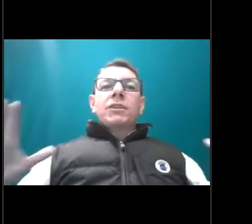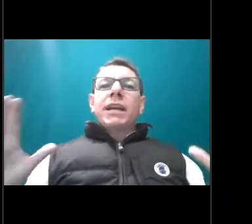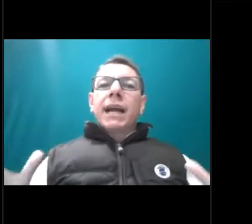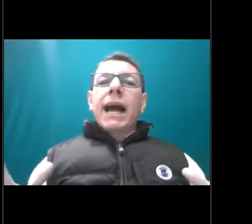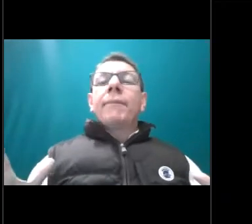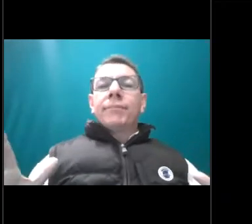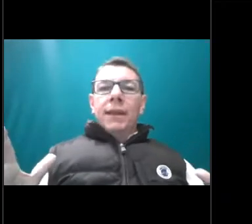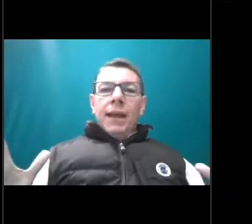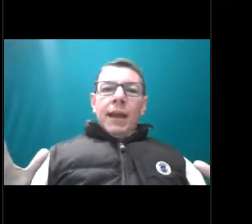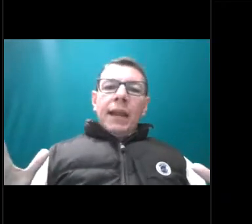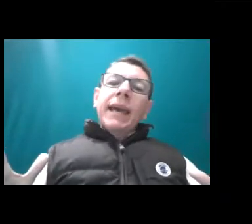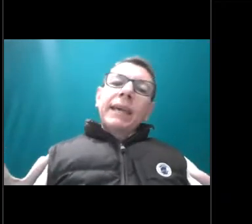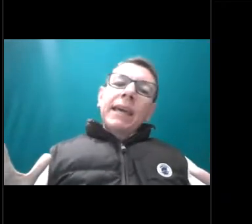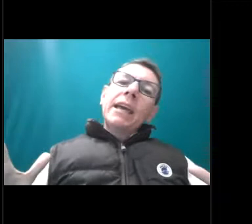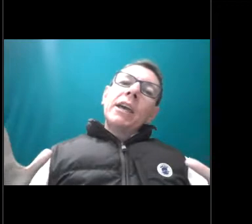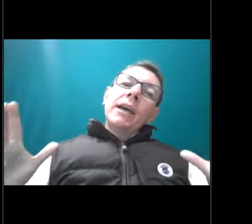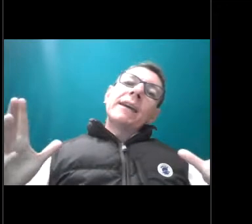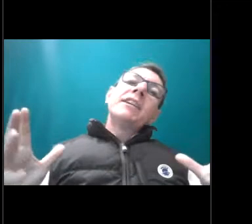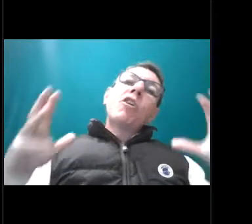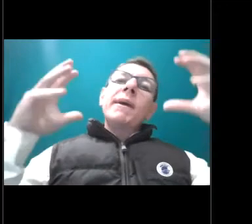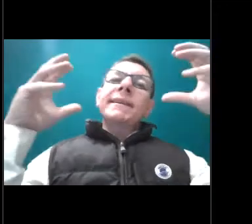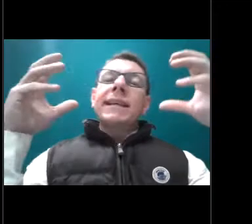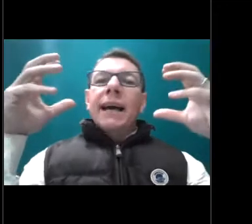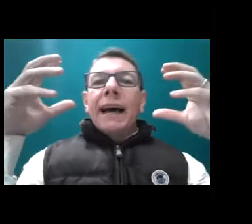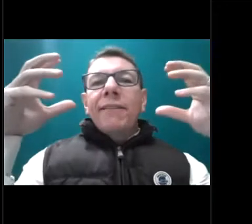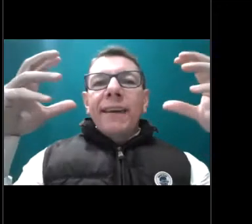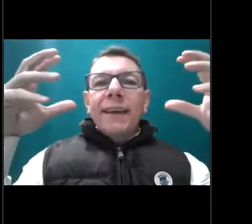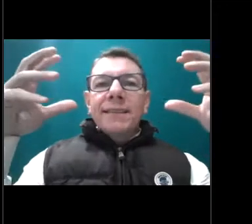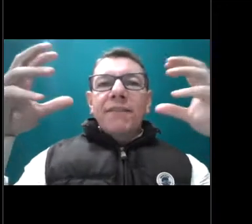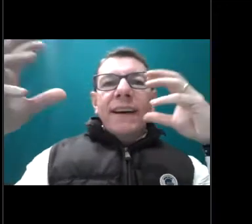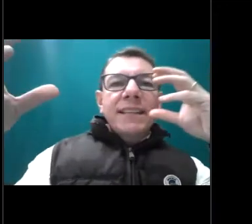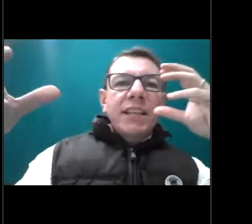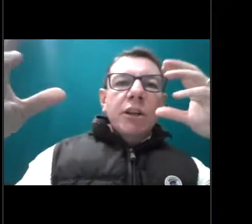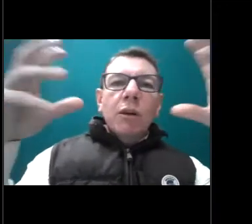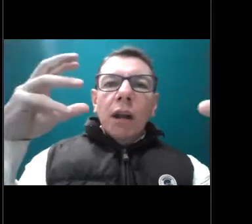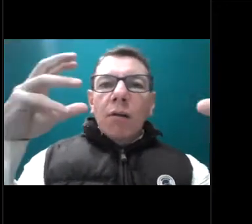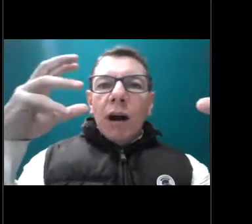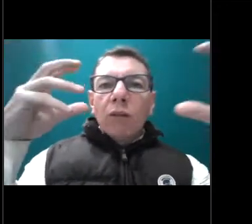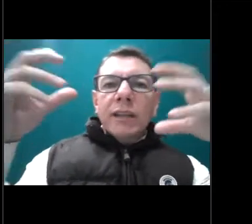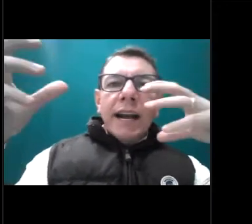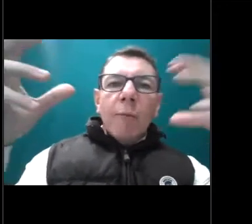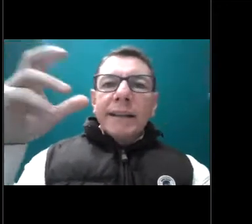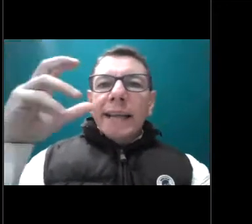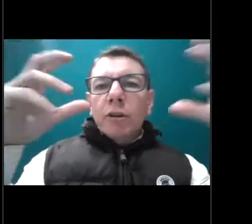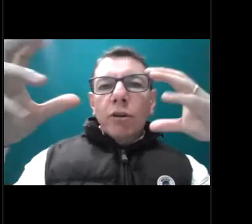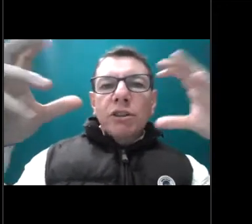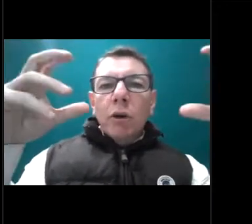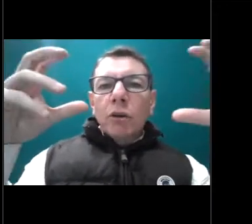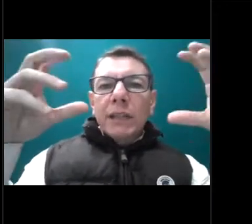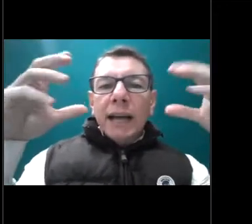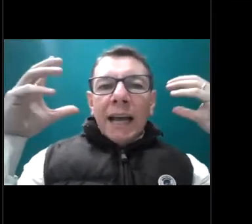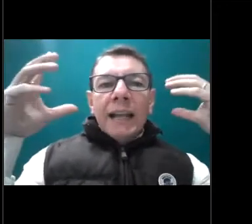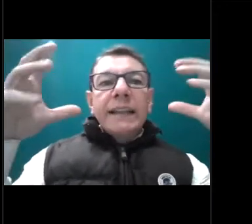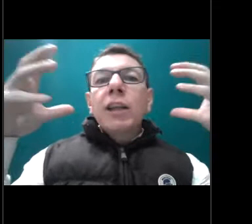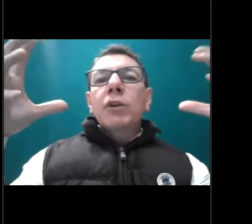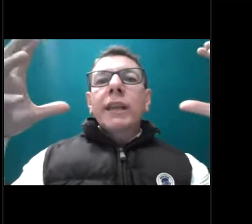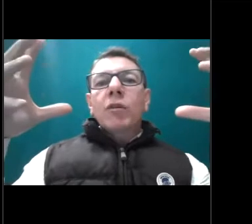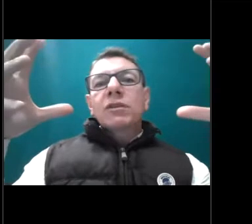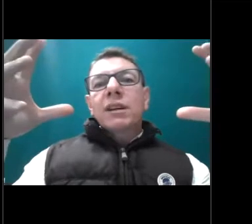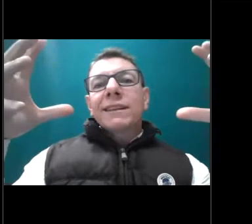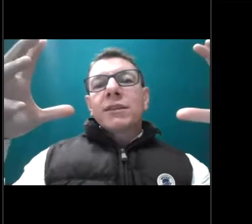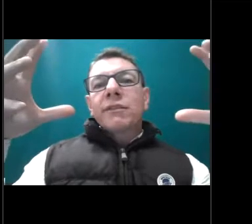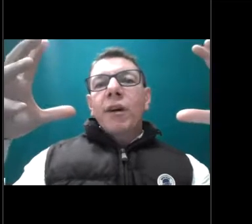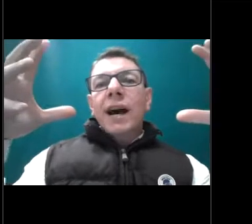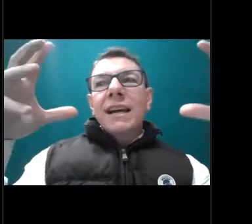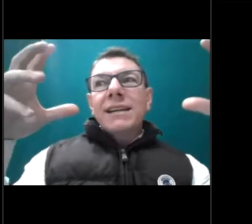aonde que eu quero chegar? Né? Que a gente começa a ver se faz sentido ou não alterar uma tecnologia ou outra dentro